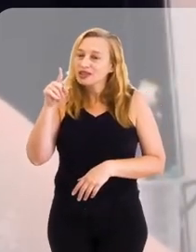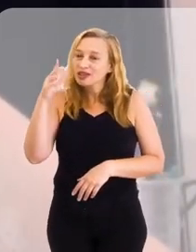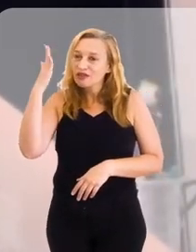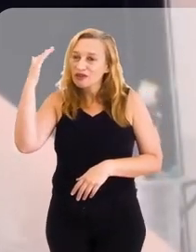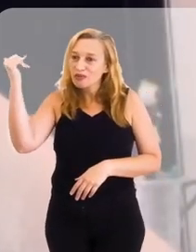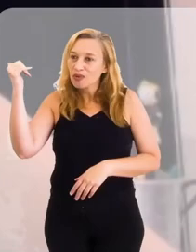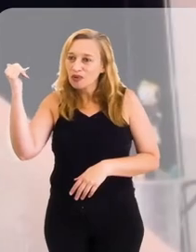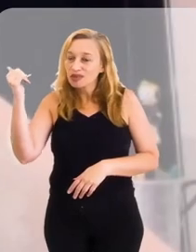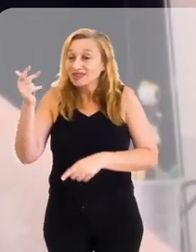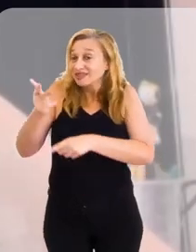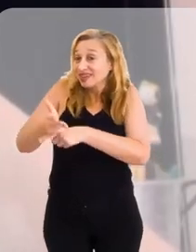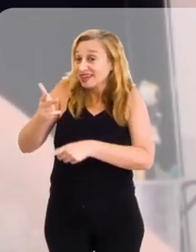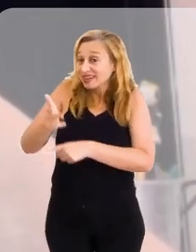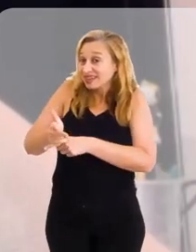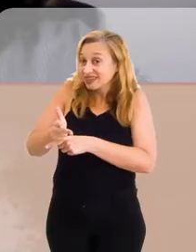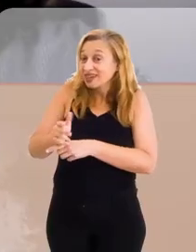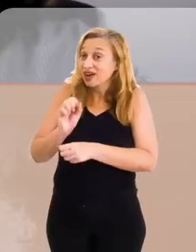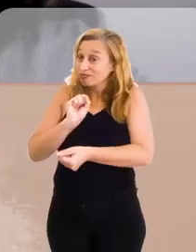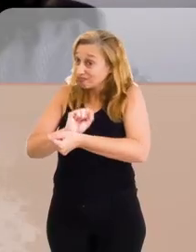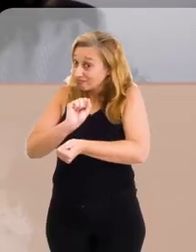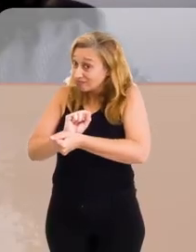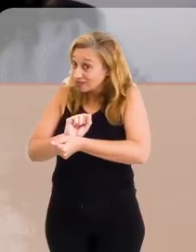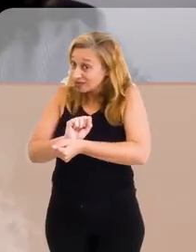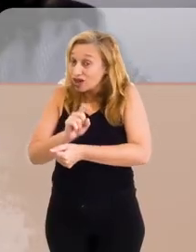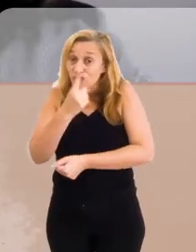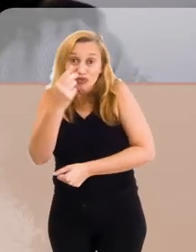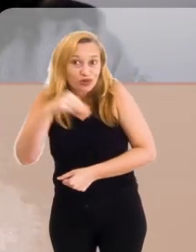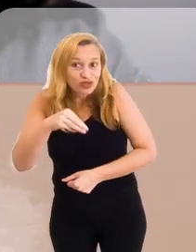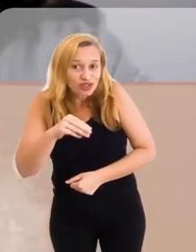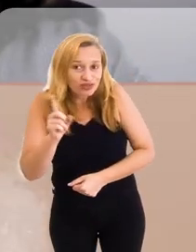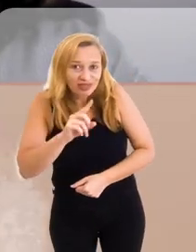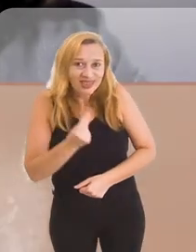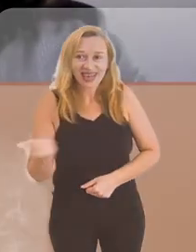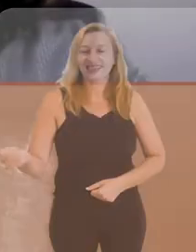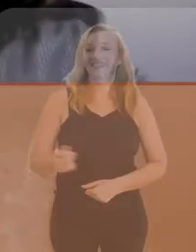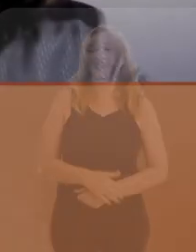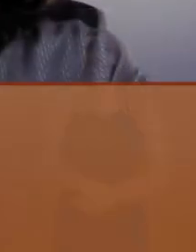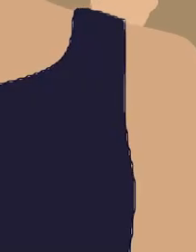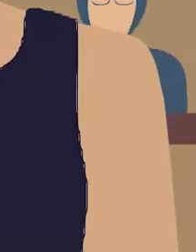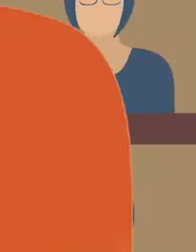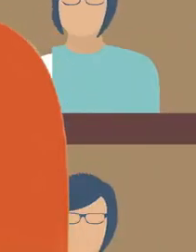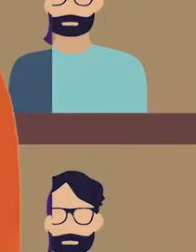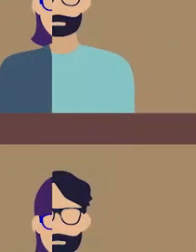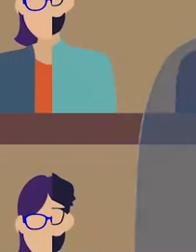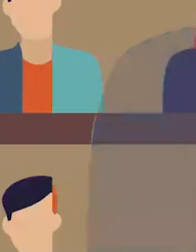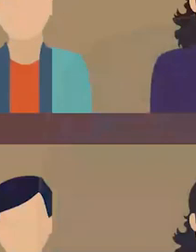sobre esse fenômeno que bomba na internet. É só um minutinho, não sai daí.